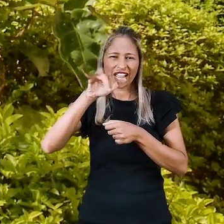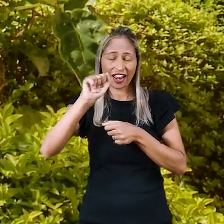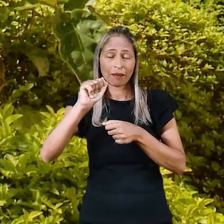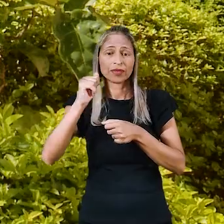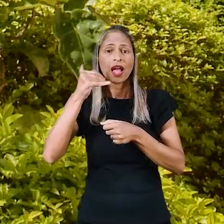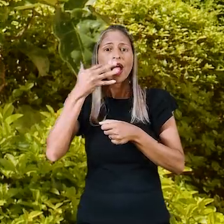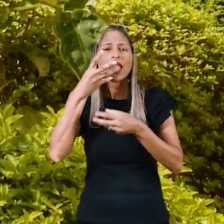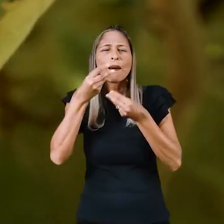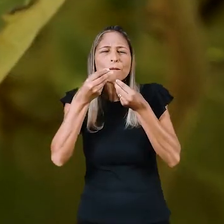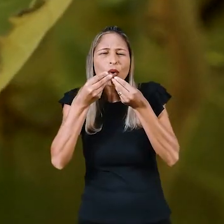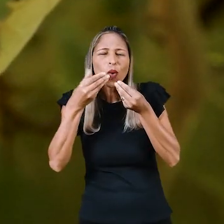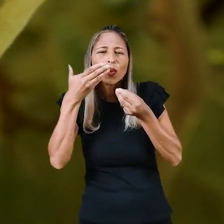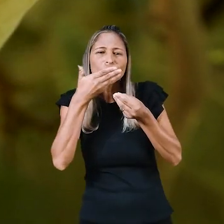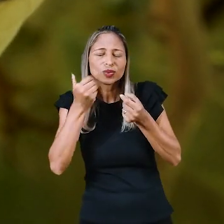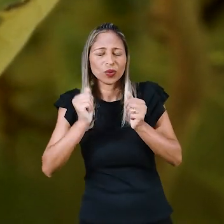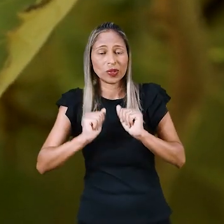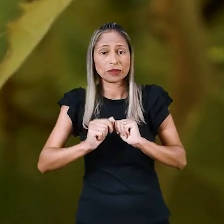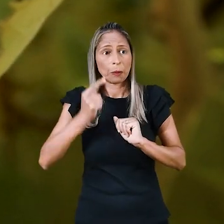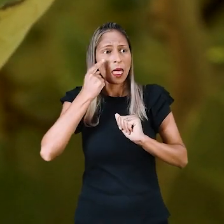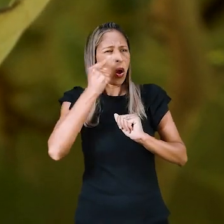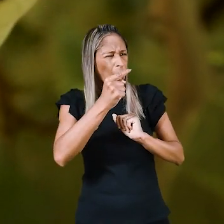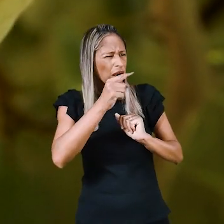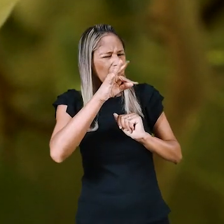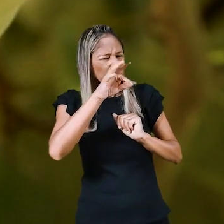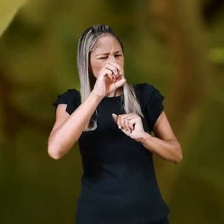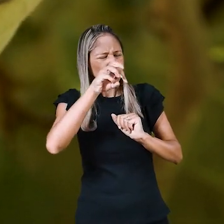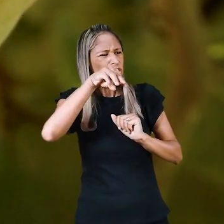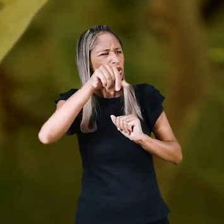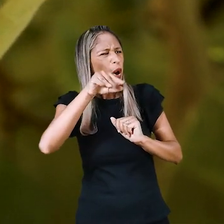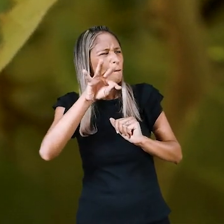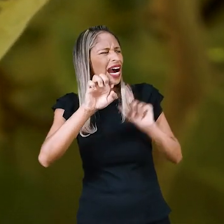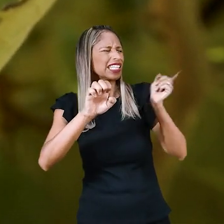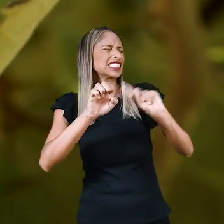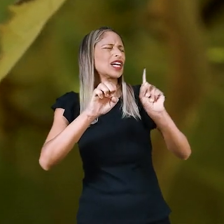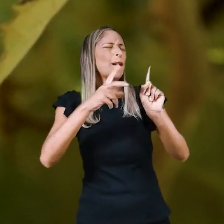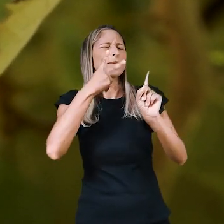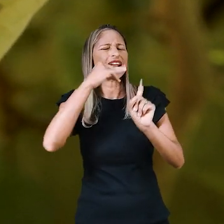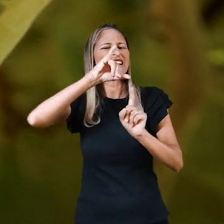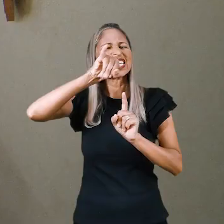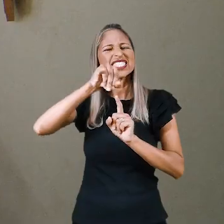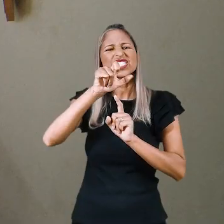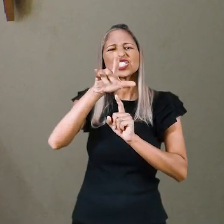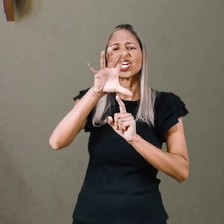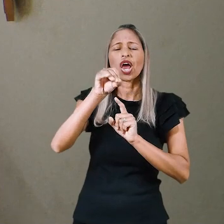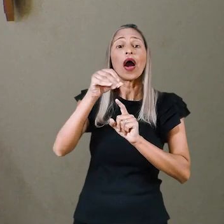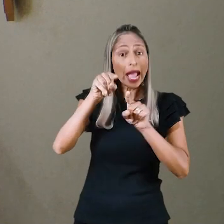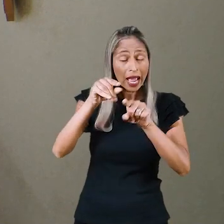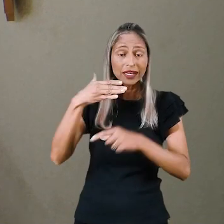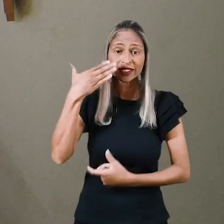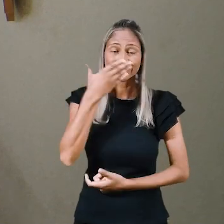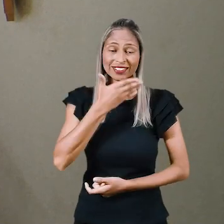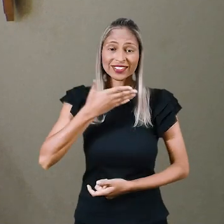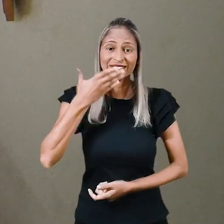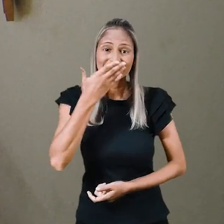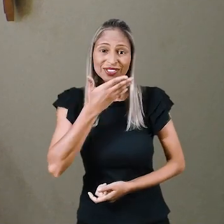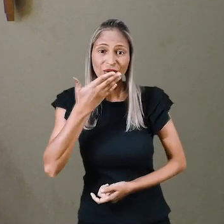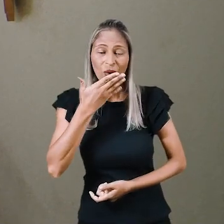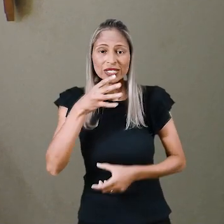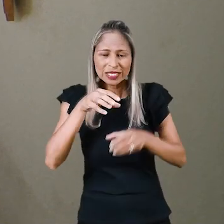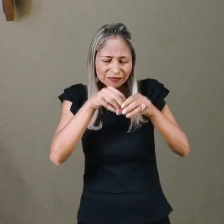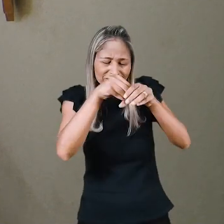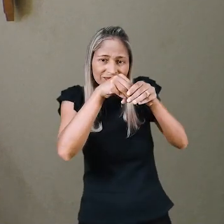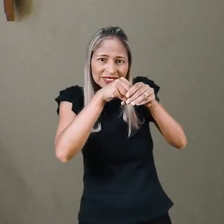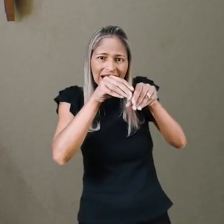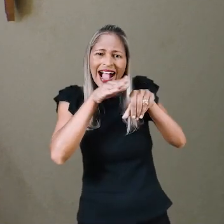sabor agridoce. Quem olha não fala que é um tomate, né? Ele lembra um jiló, mas ele é bem adocicado,